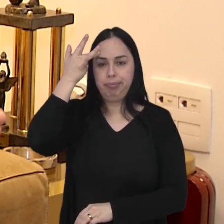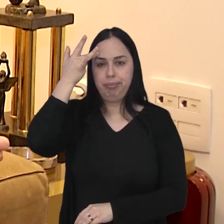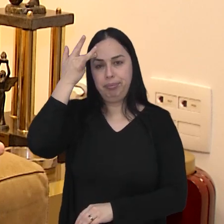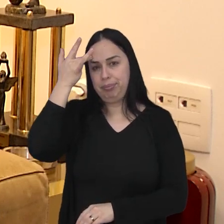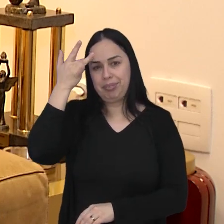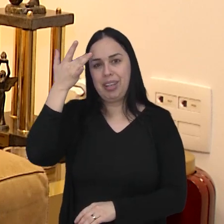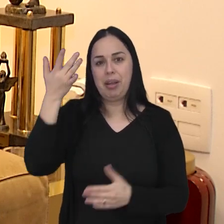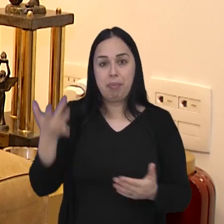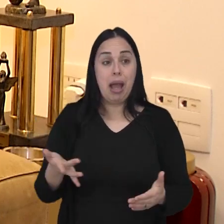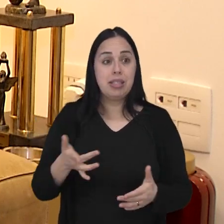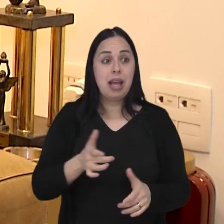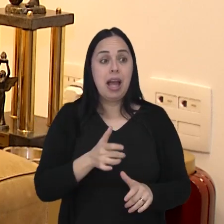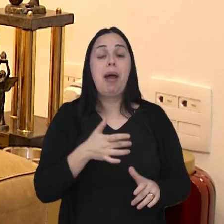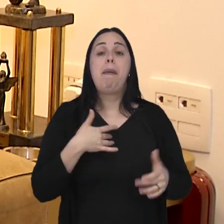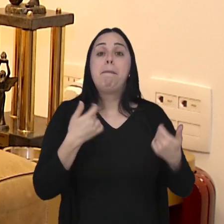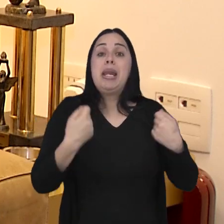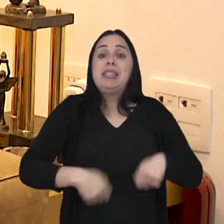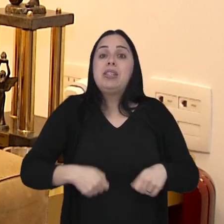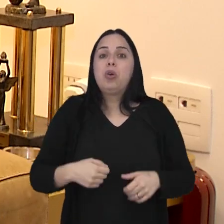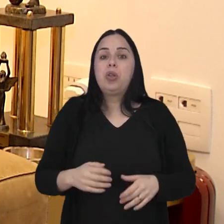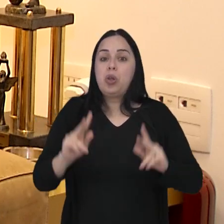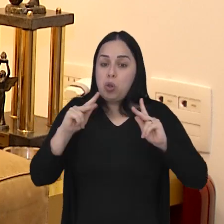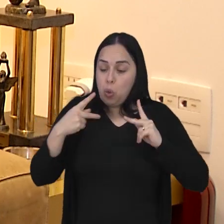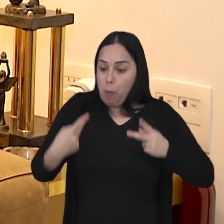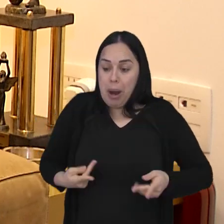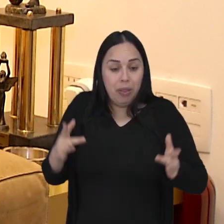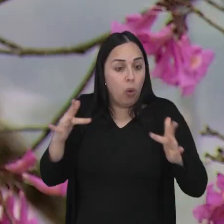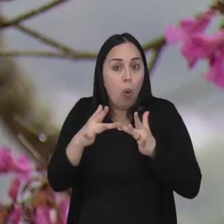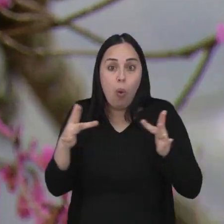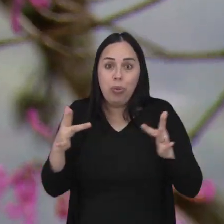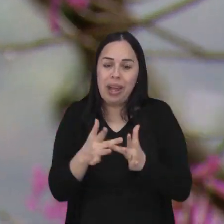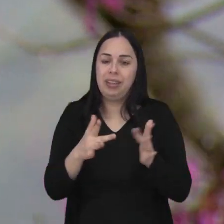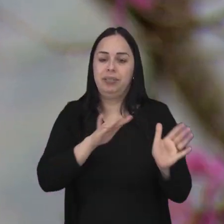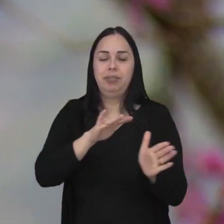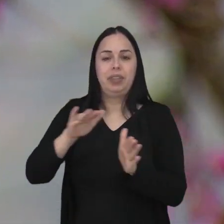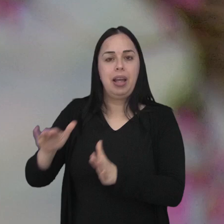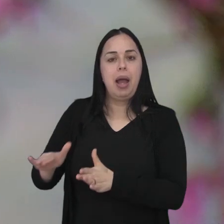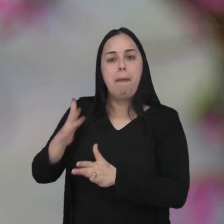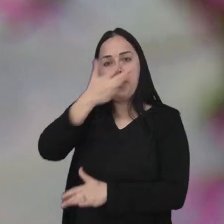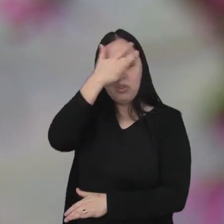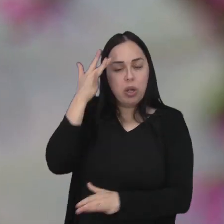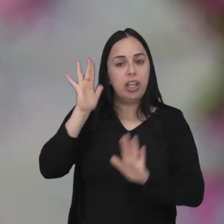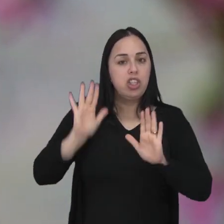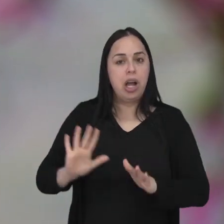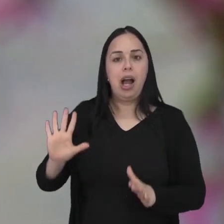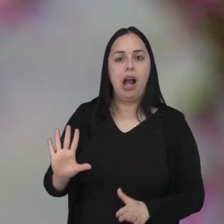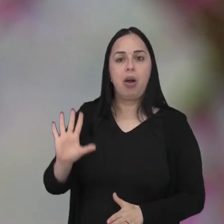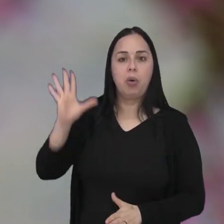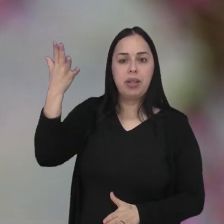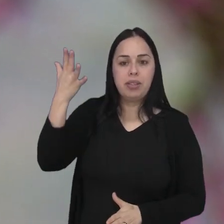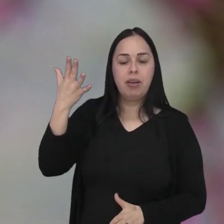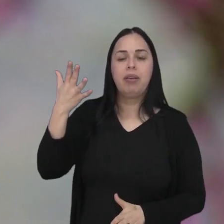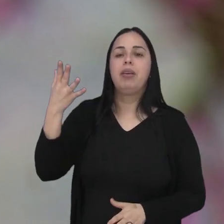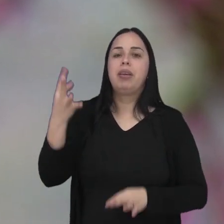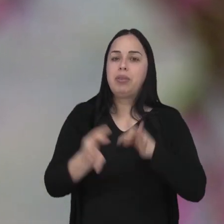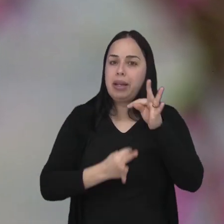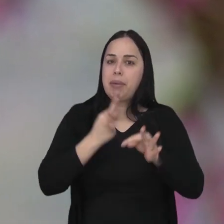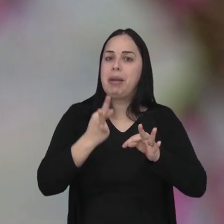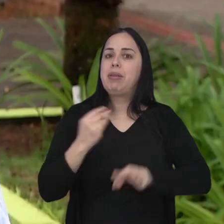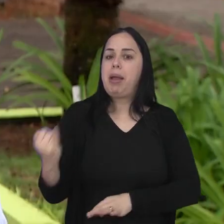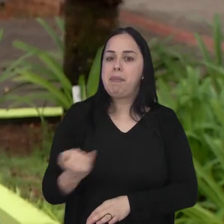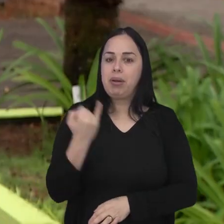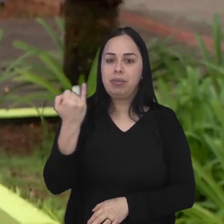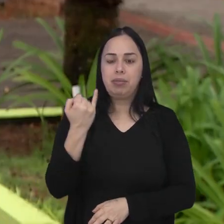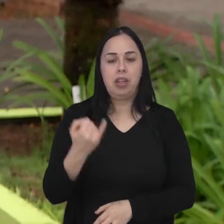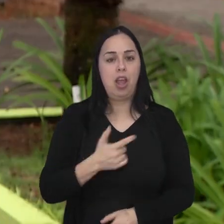saúde mental. Né? O ser humano precisa de interação. Quem já viveu essa realidade sabe o quanto é importante encontrar a